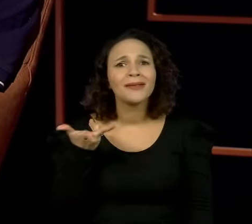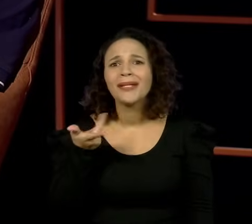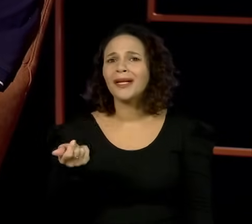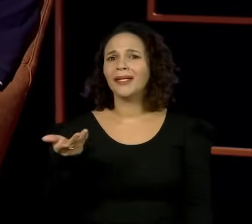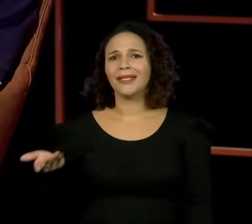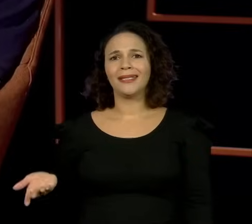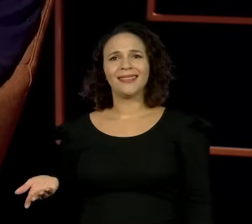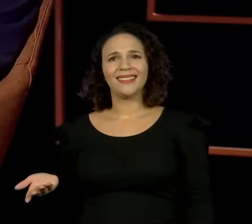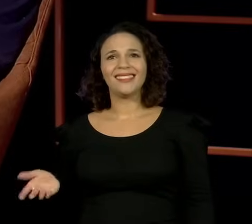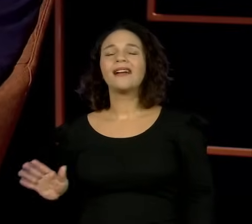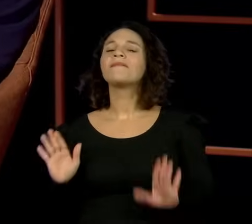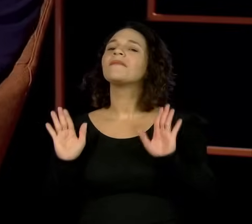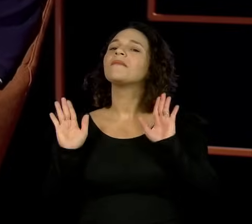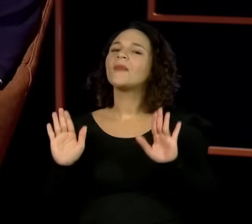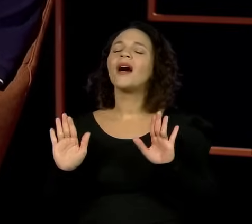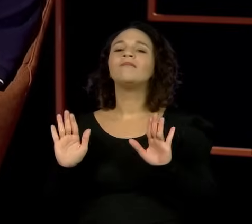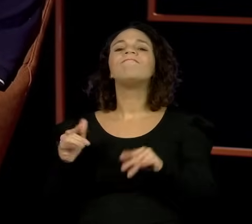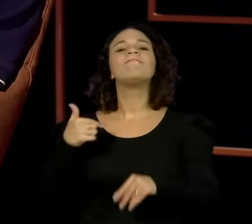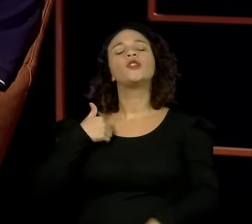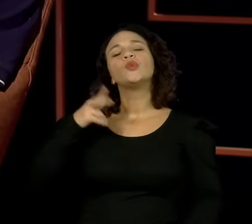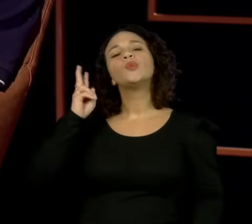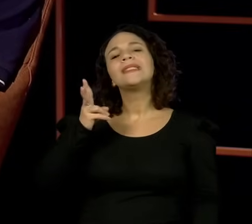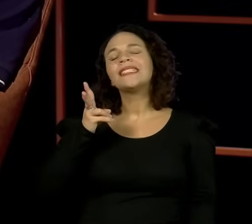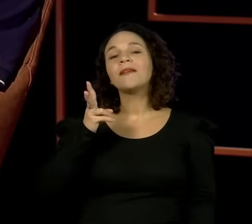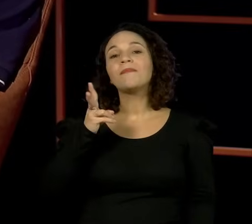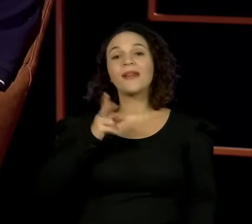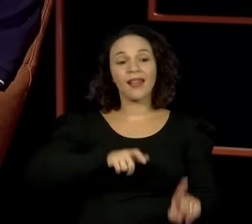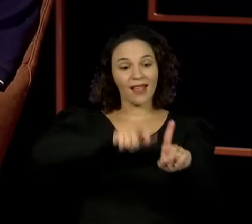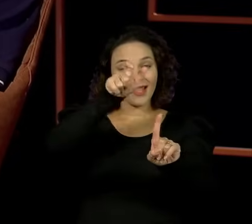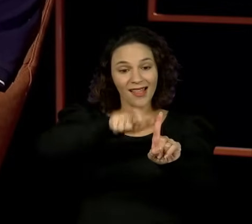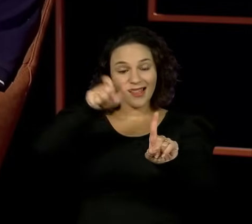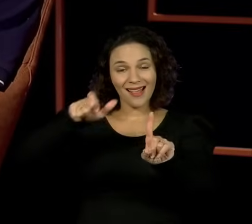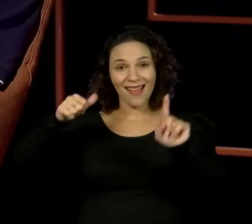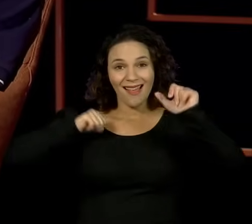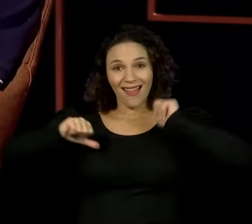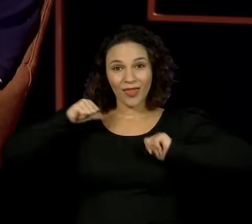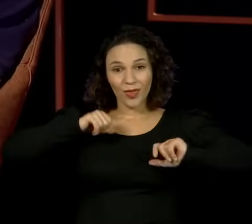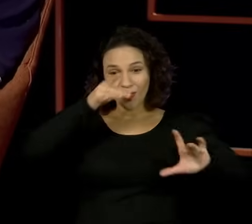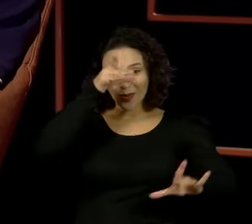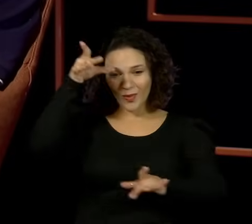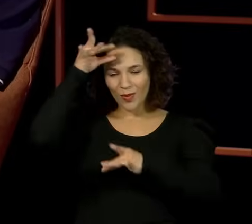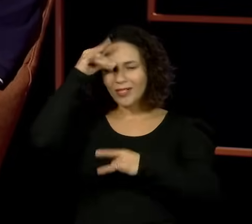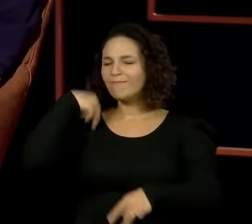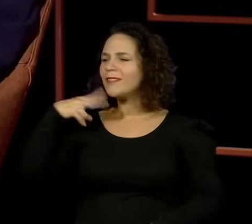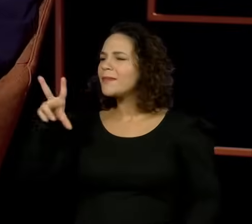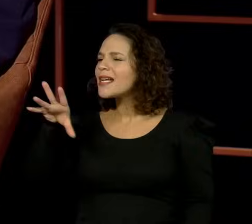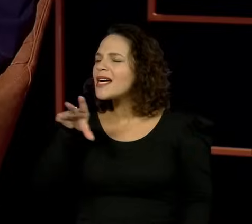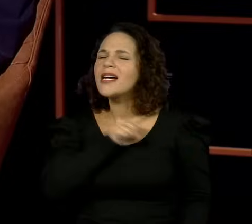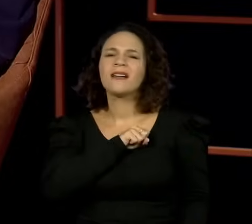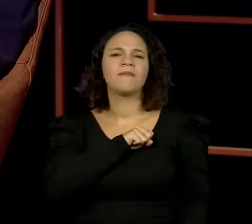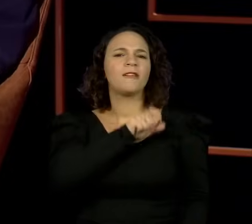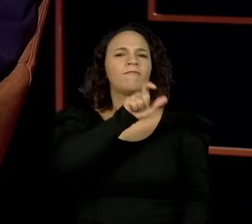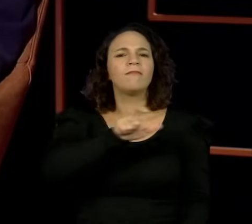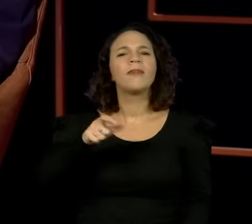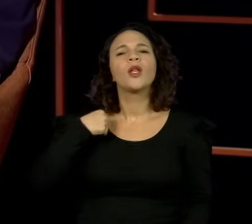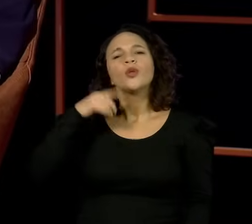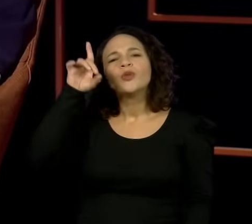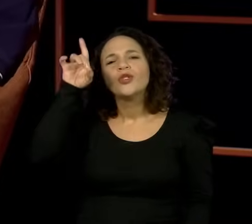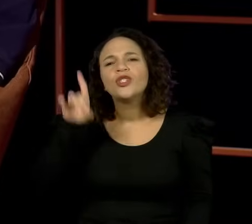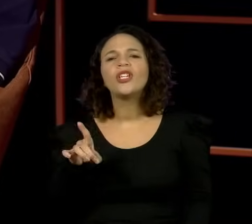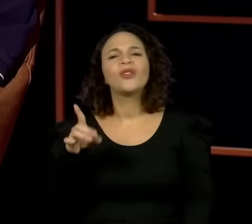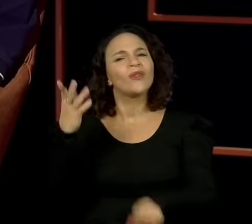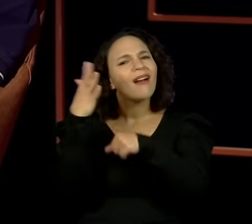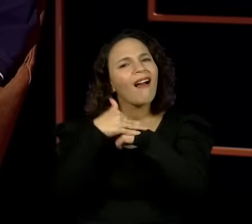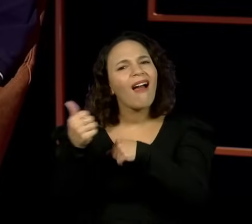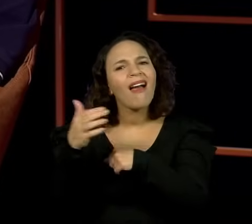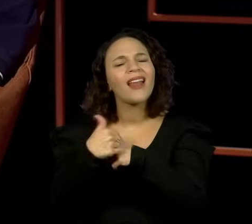Agora, eu sempre tive amor pelos meus intérpretes. Sempre. Sempre amei, sempre dirigi com paixão